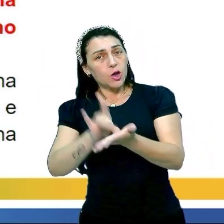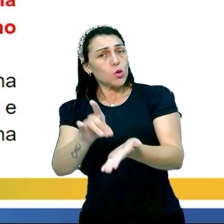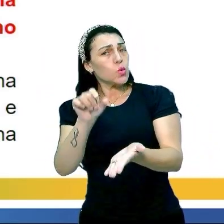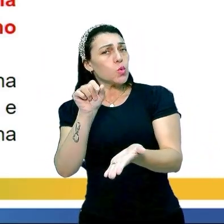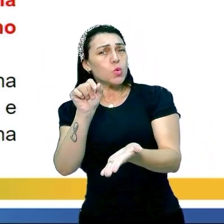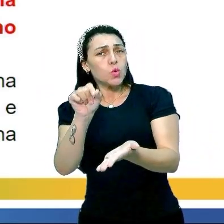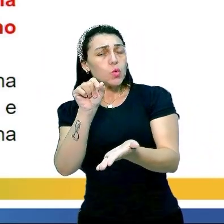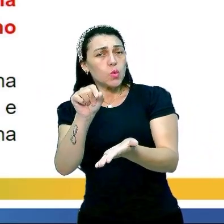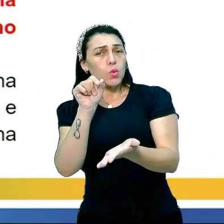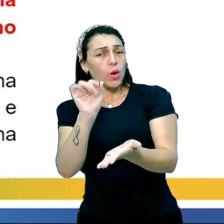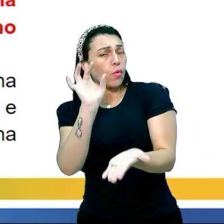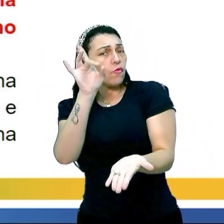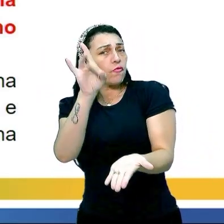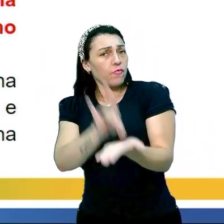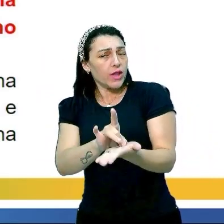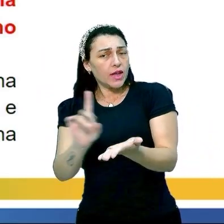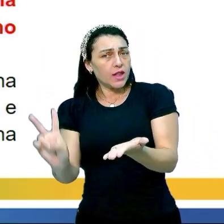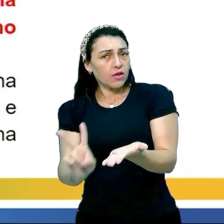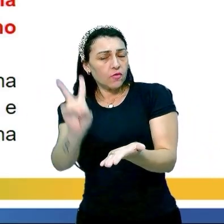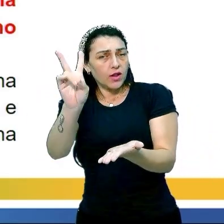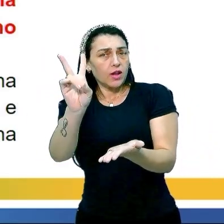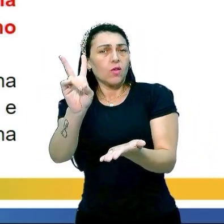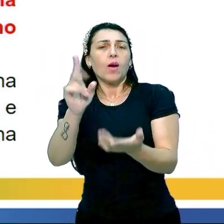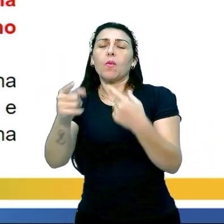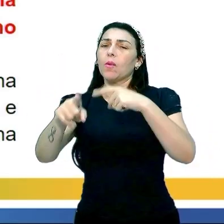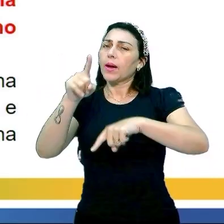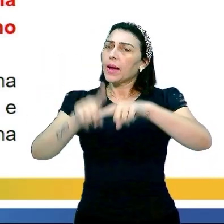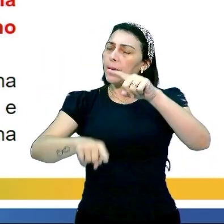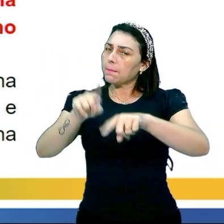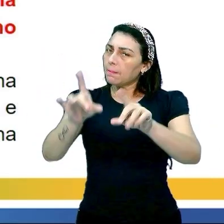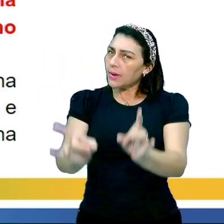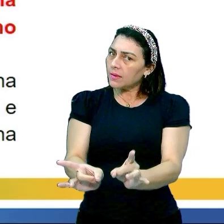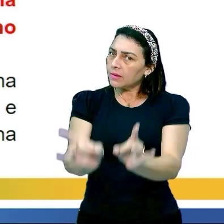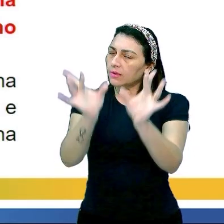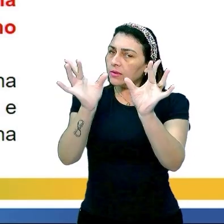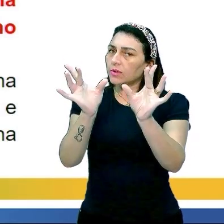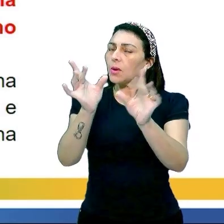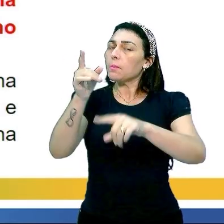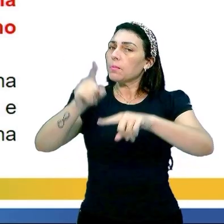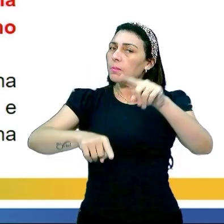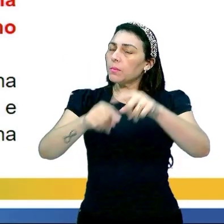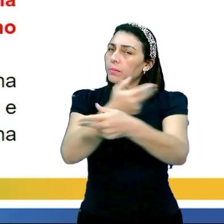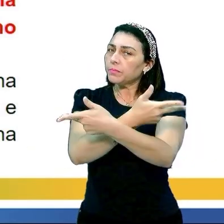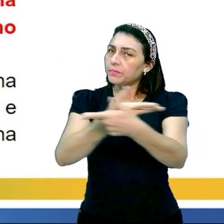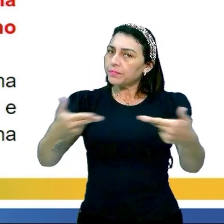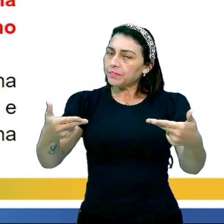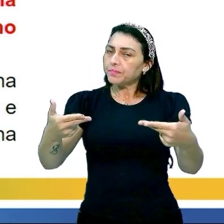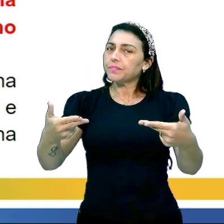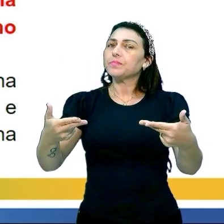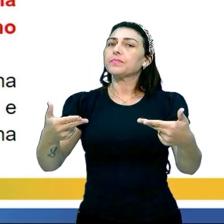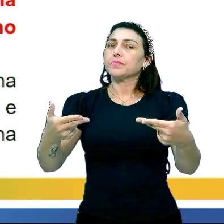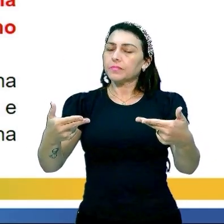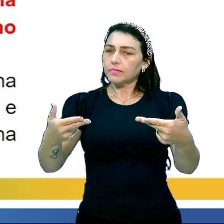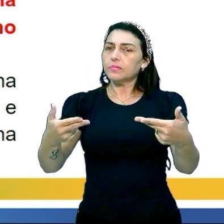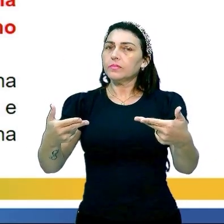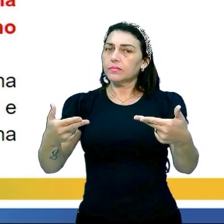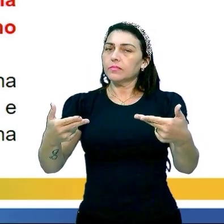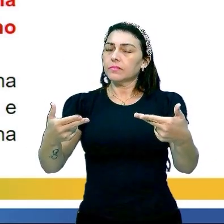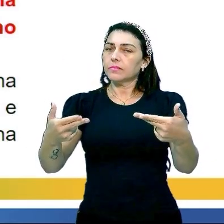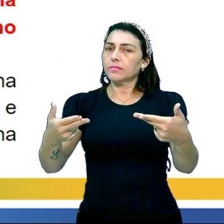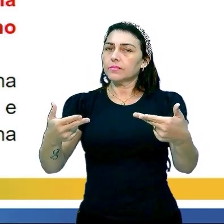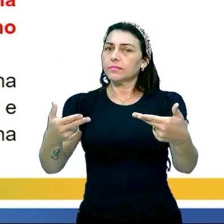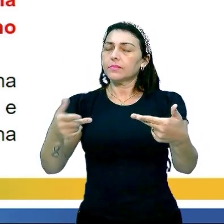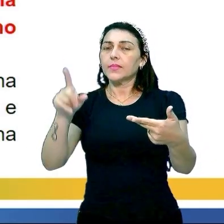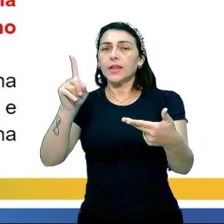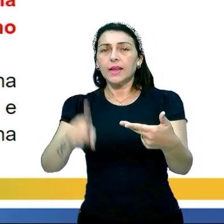que confere o verdadeiro valor a qualquer mercadoria, a qualquer produto disposto como